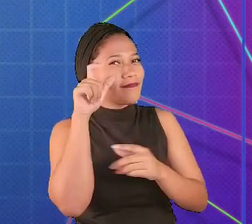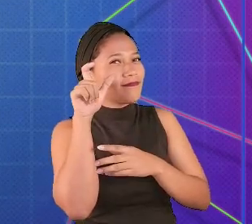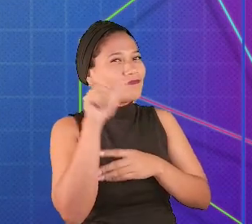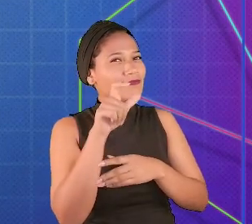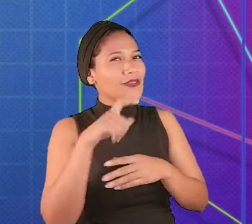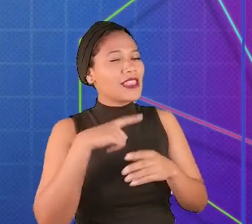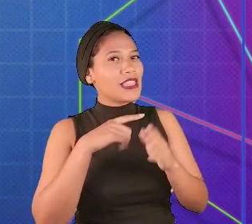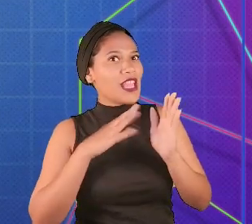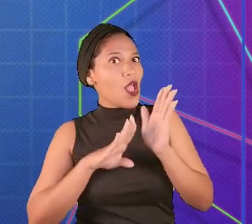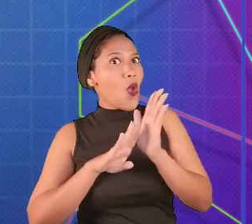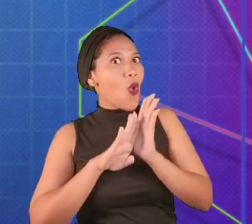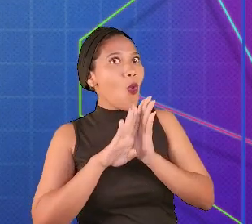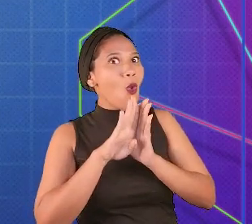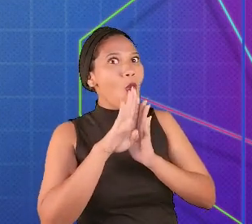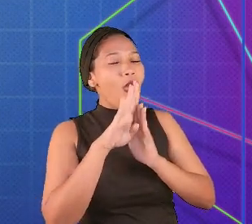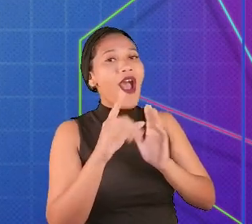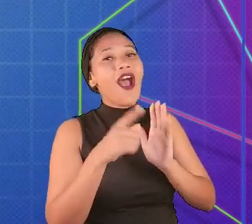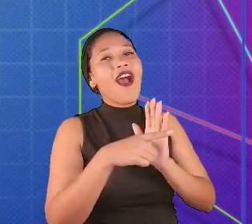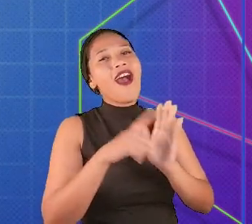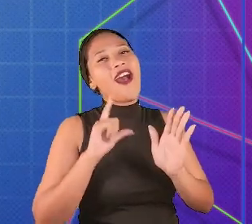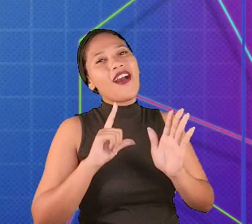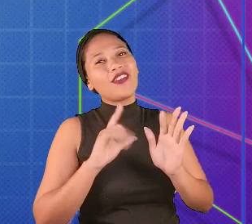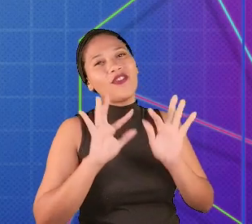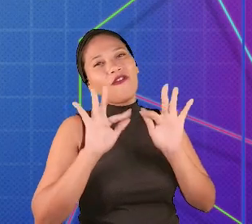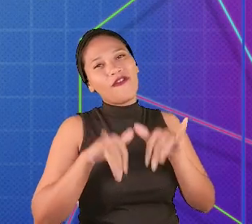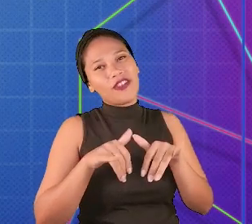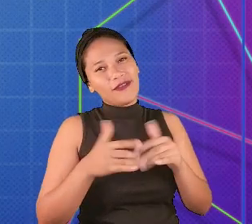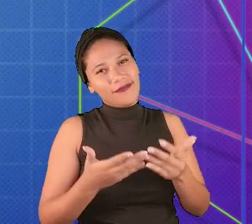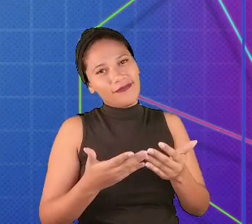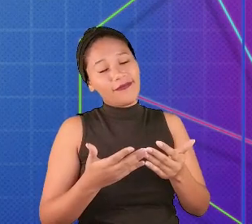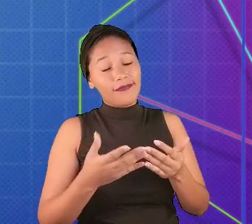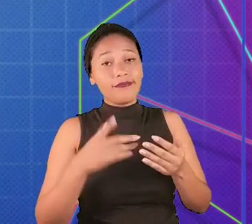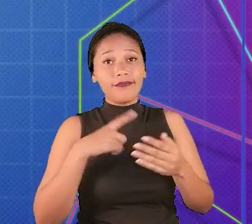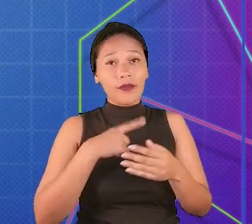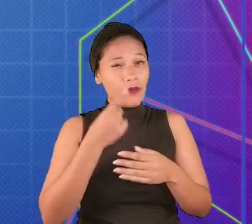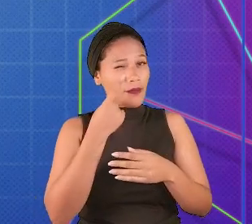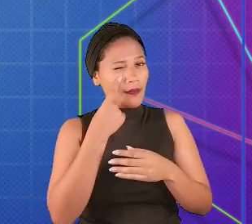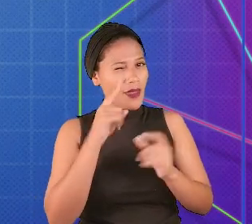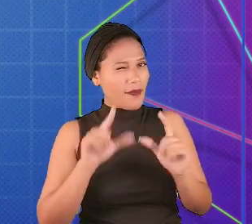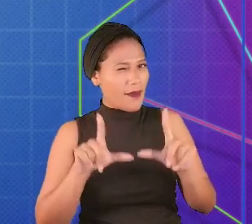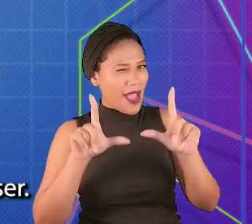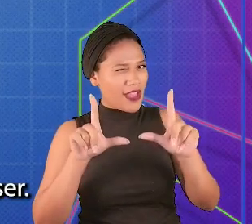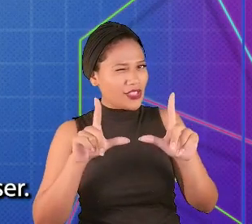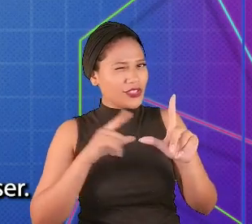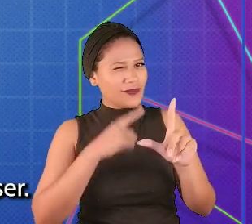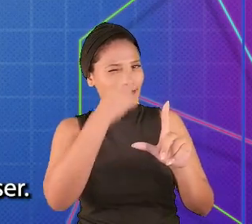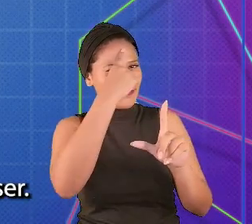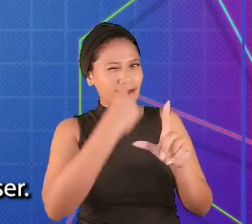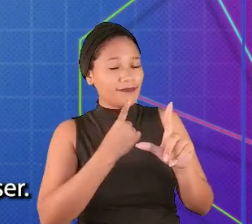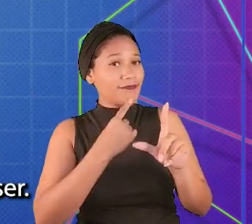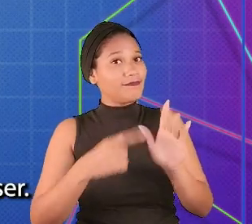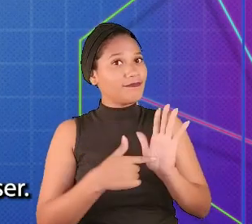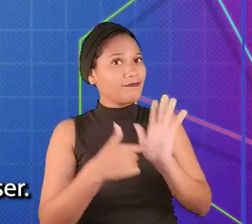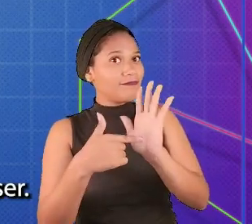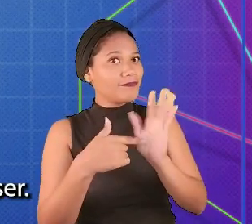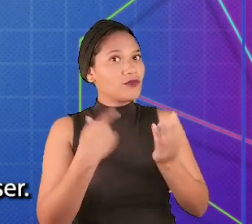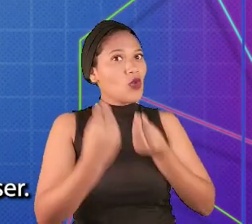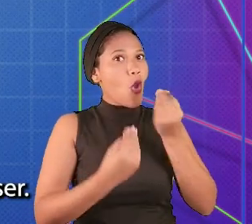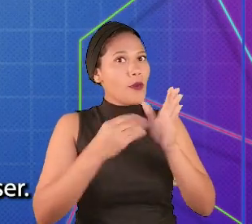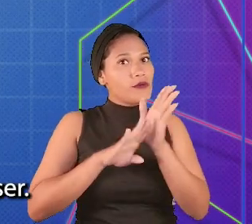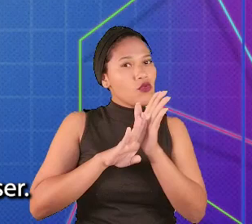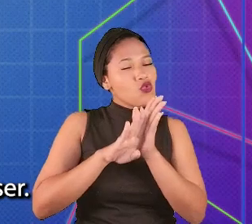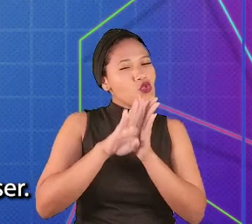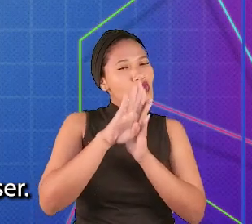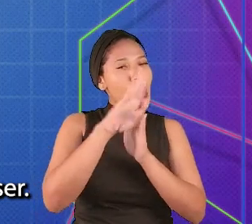seu ápice pouco antes do fim do jogo. Dá uma olhada nessa imagem aqui do meu lado. Esse desenho representa como a